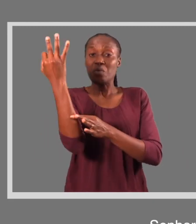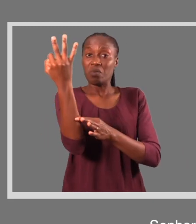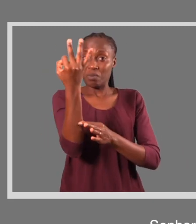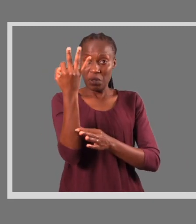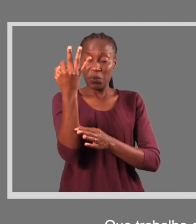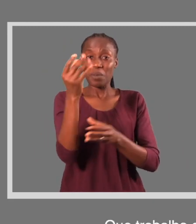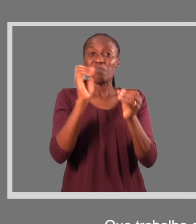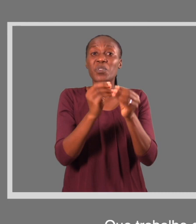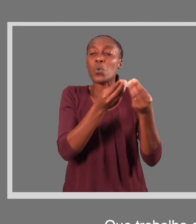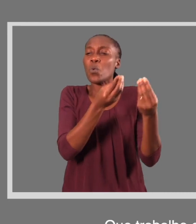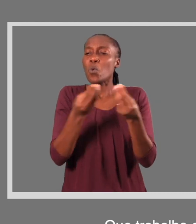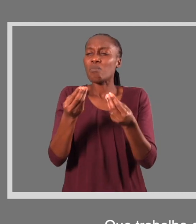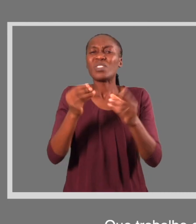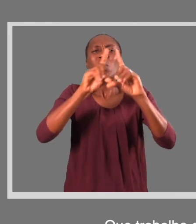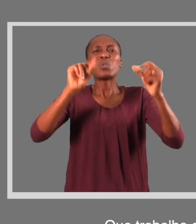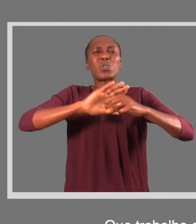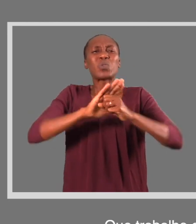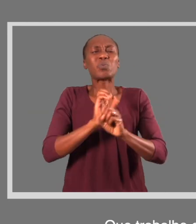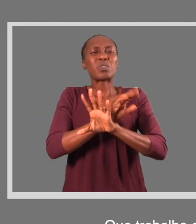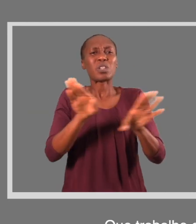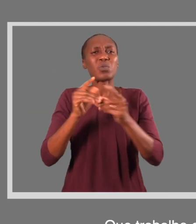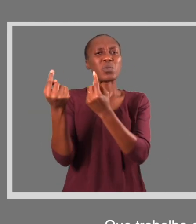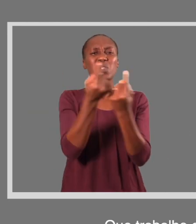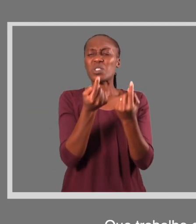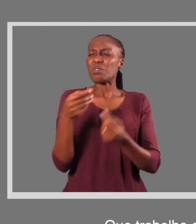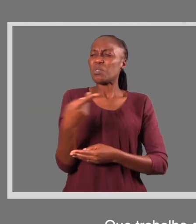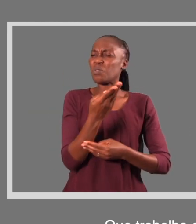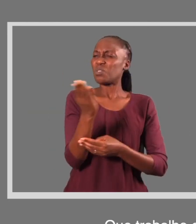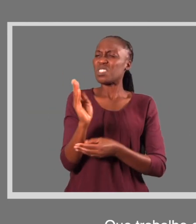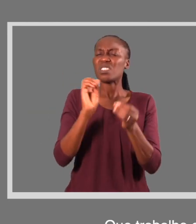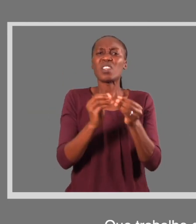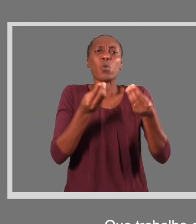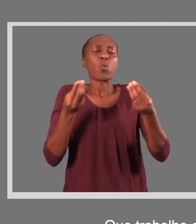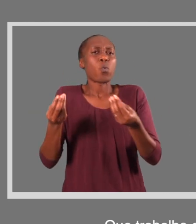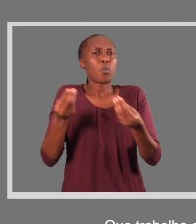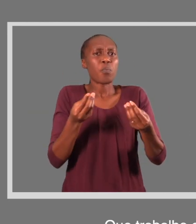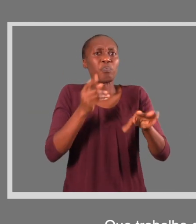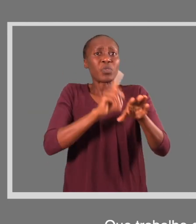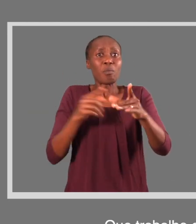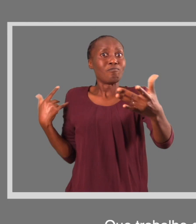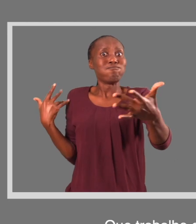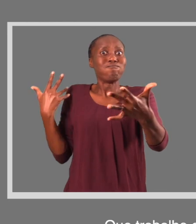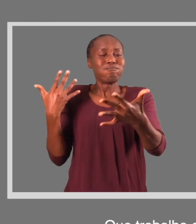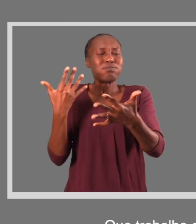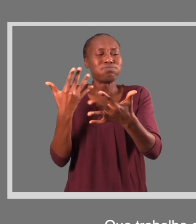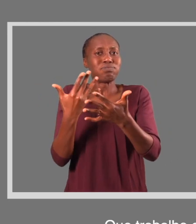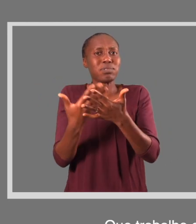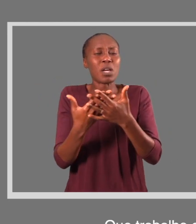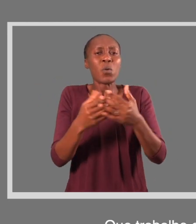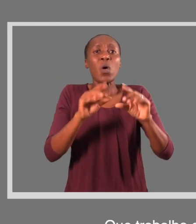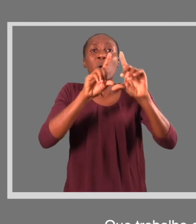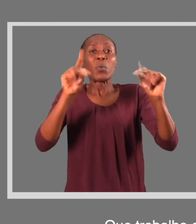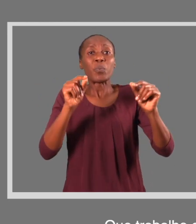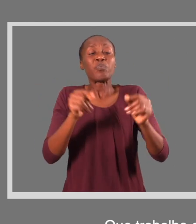-19. Que trabalho nesse período, aliás, com os seus associados, com os